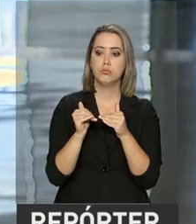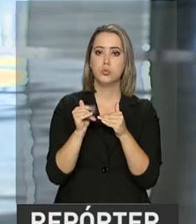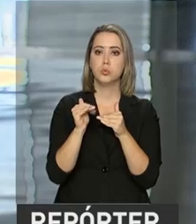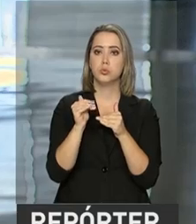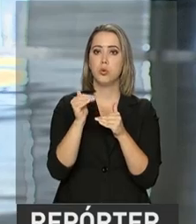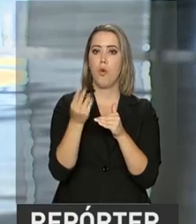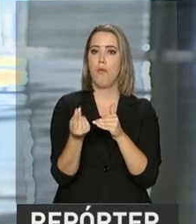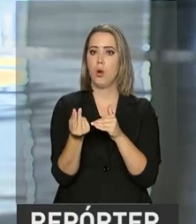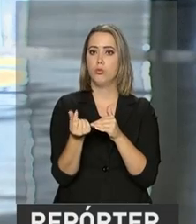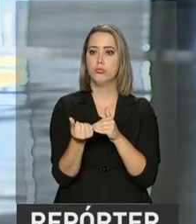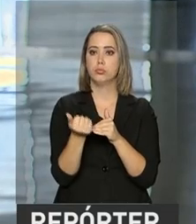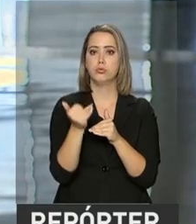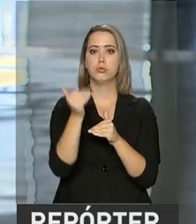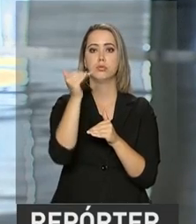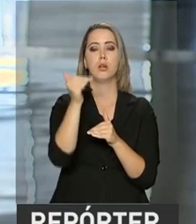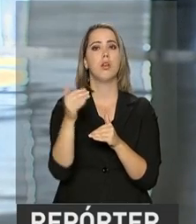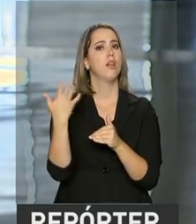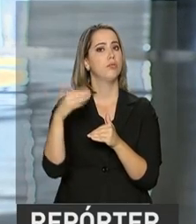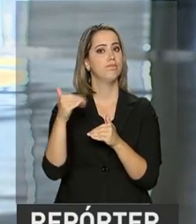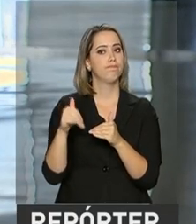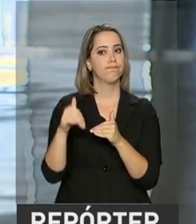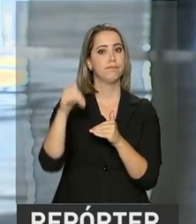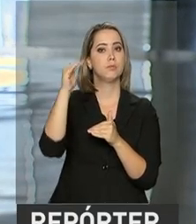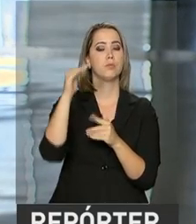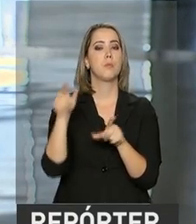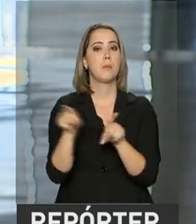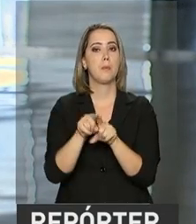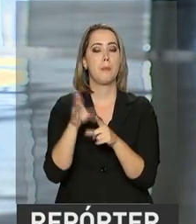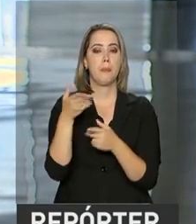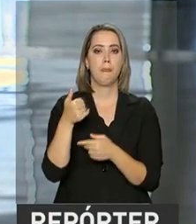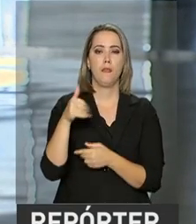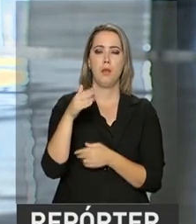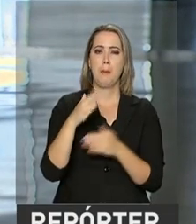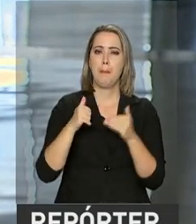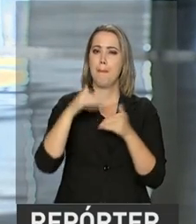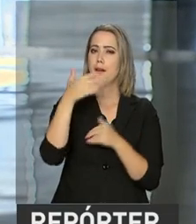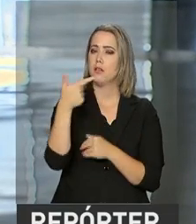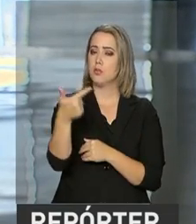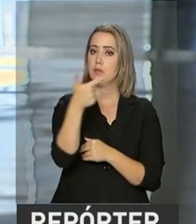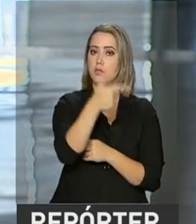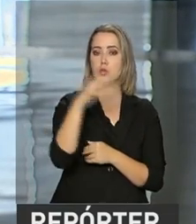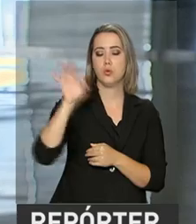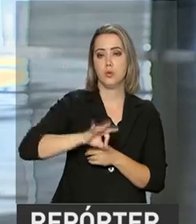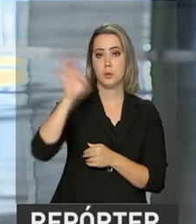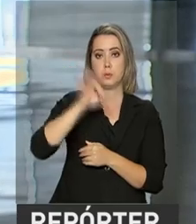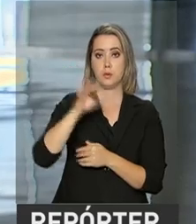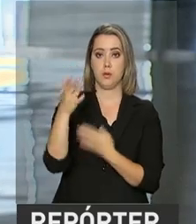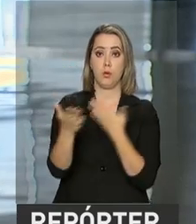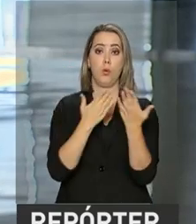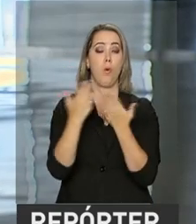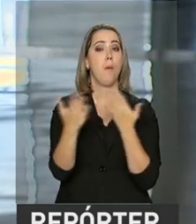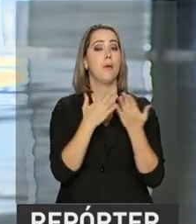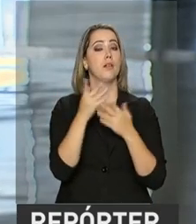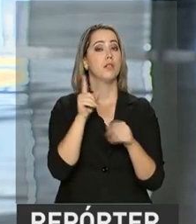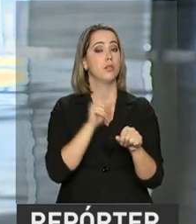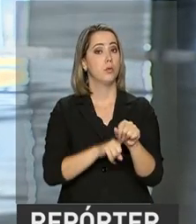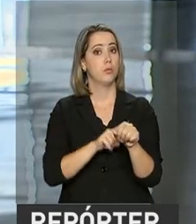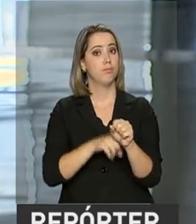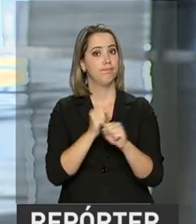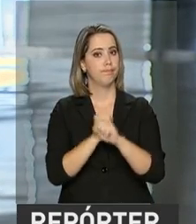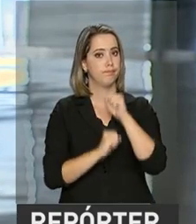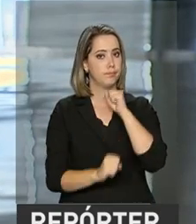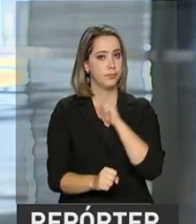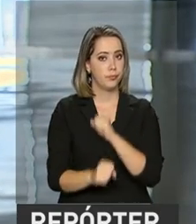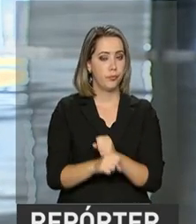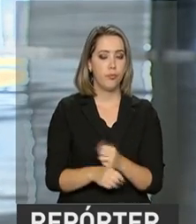produtos brasileiros no exterior Esse aumento foi de mais do que 22% em relação ao mesmo período do ano